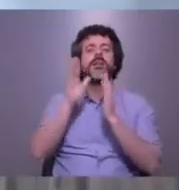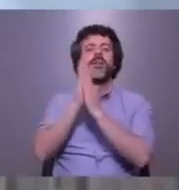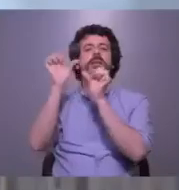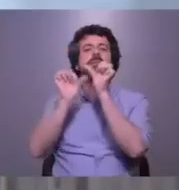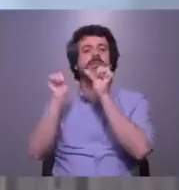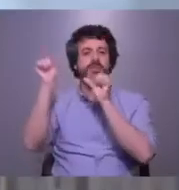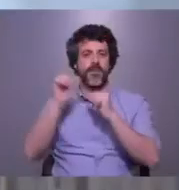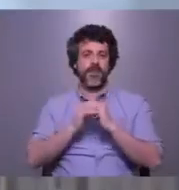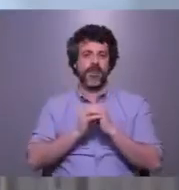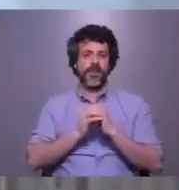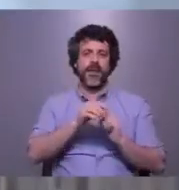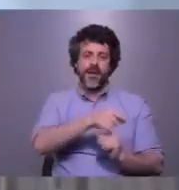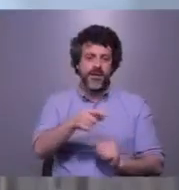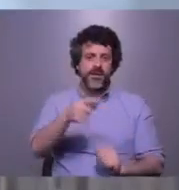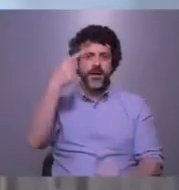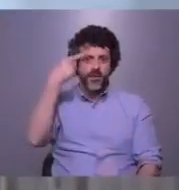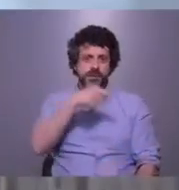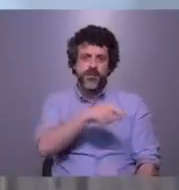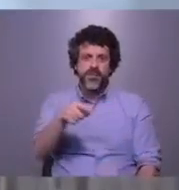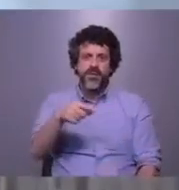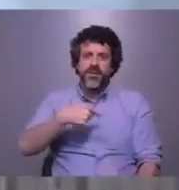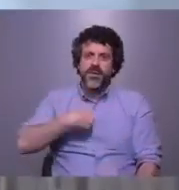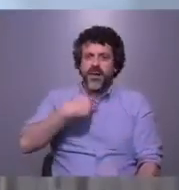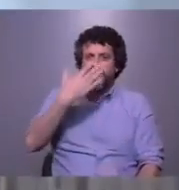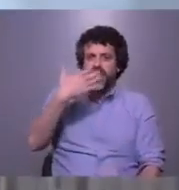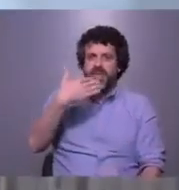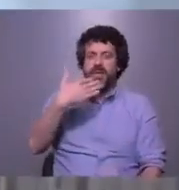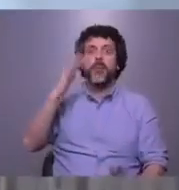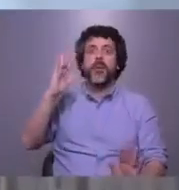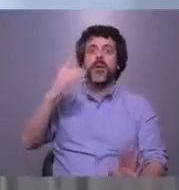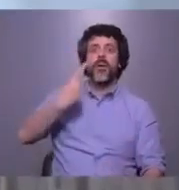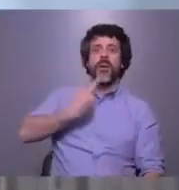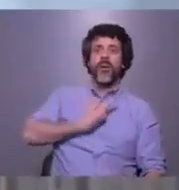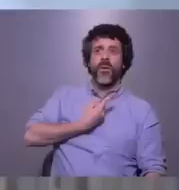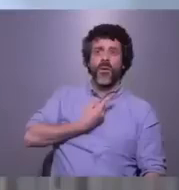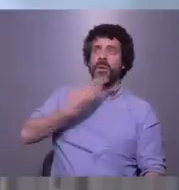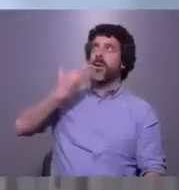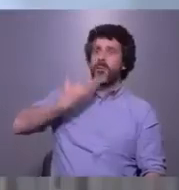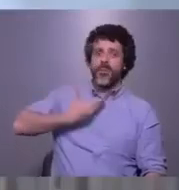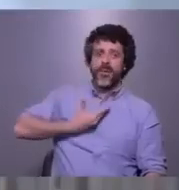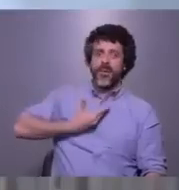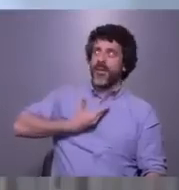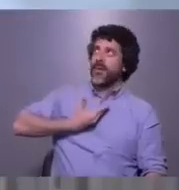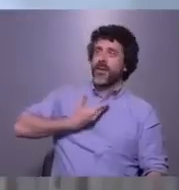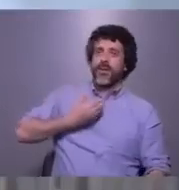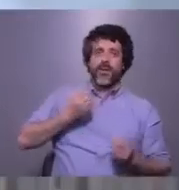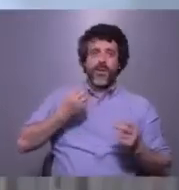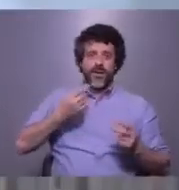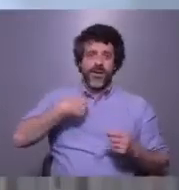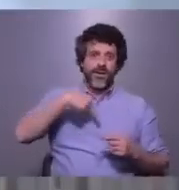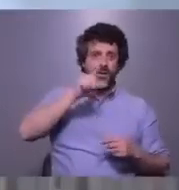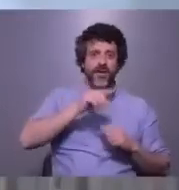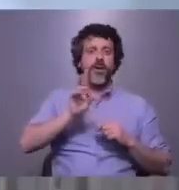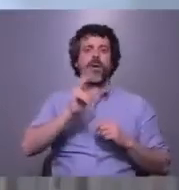sua pequenez, mas da grandeza da missão que lhes tinha sido confiada. Por isso não se